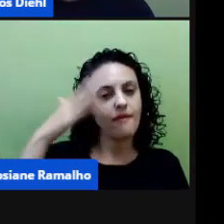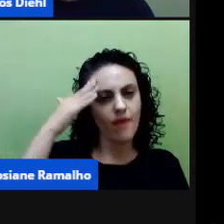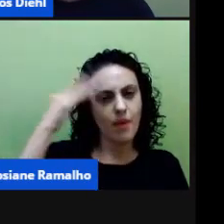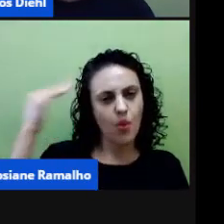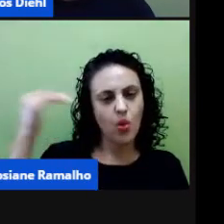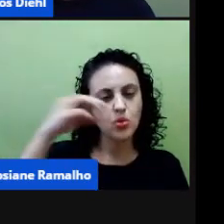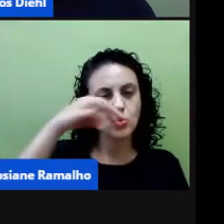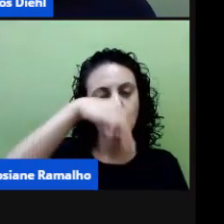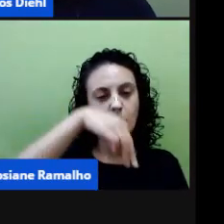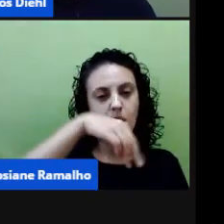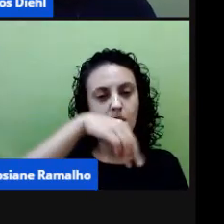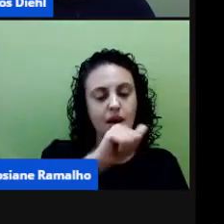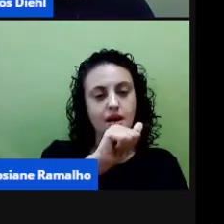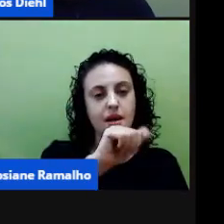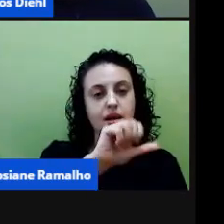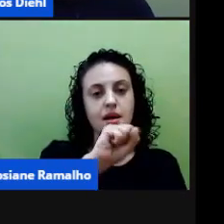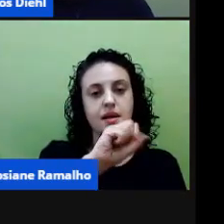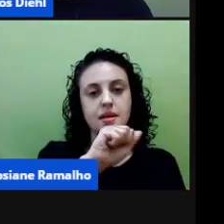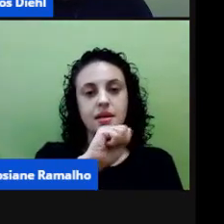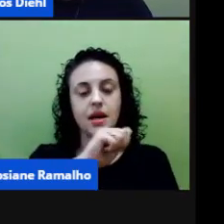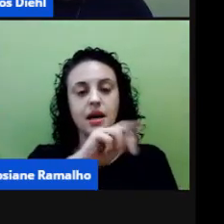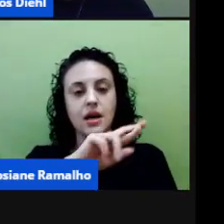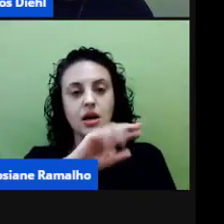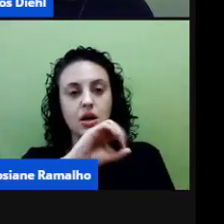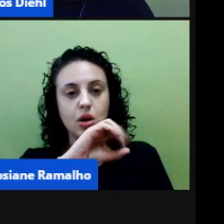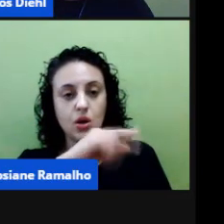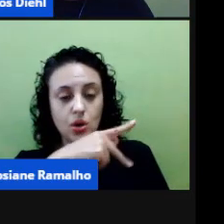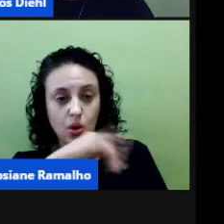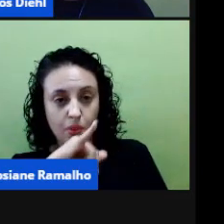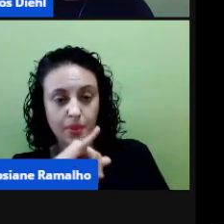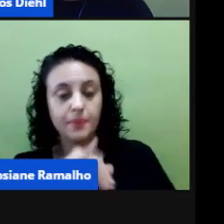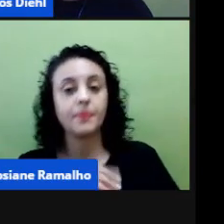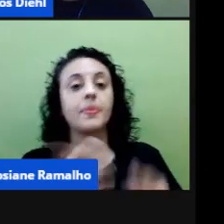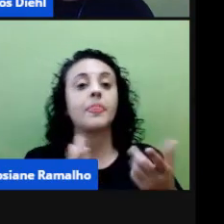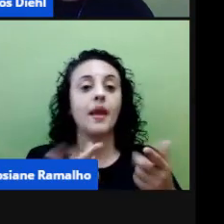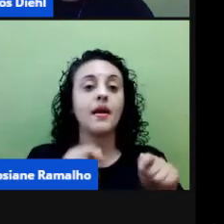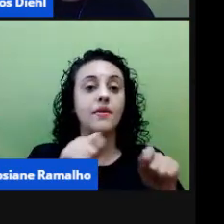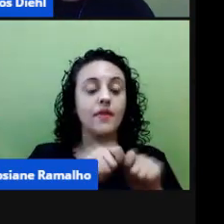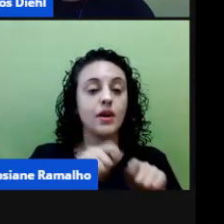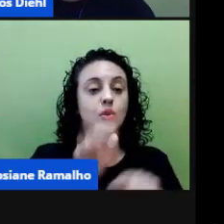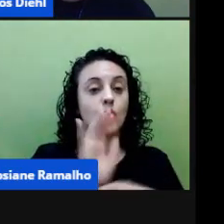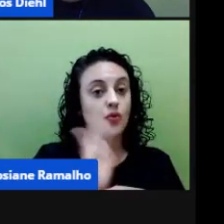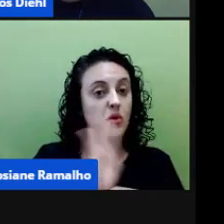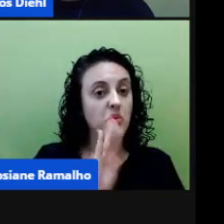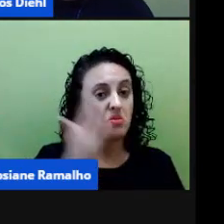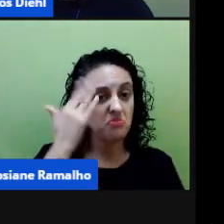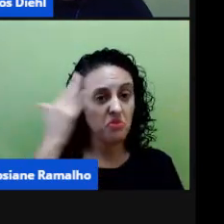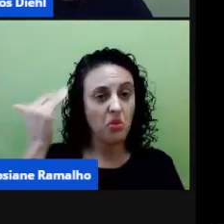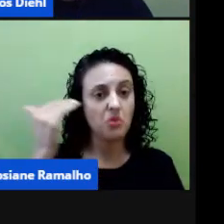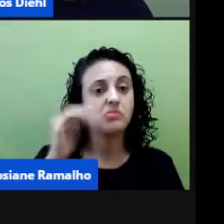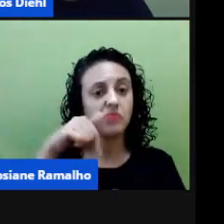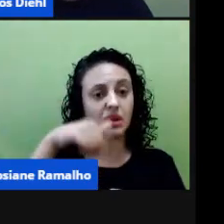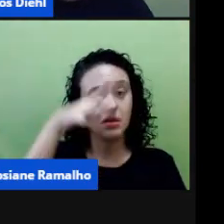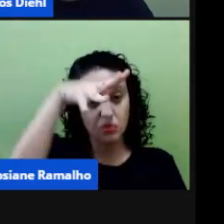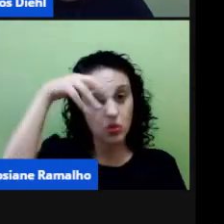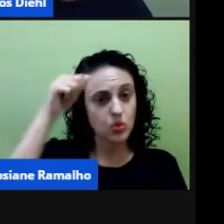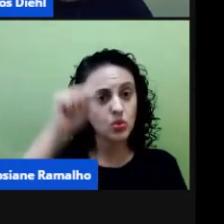Mato Grosso do Sul. Kangangue, A Pontaria do Diabo, que é uma espécie de faroeste sul-mato-grossense